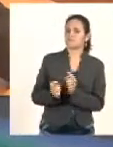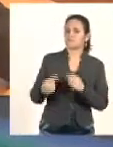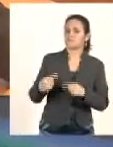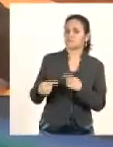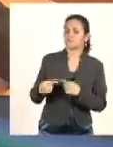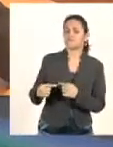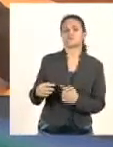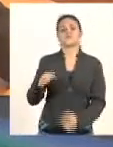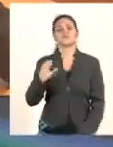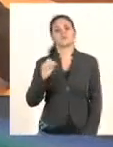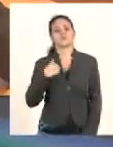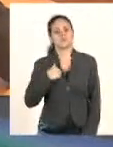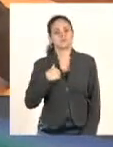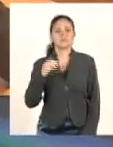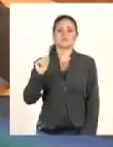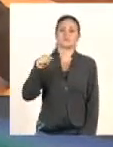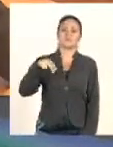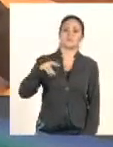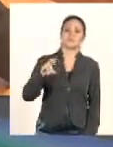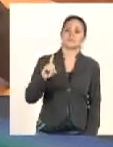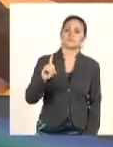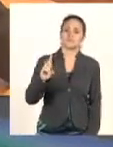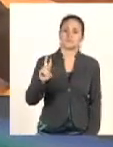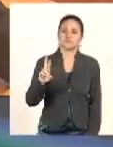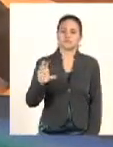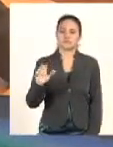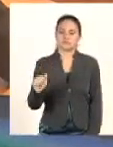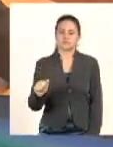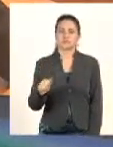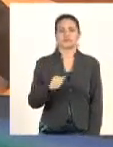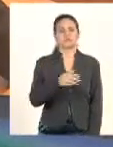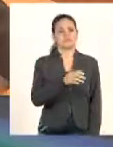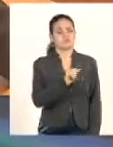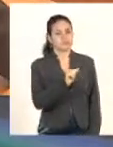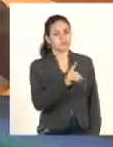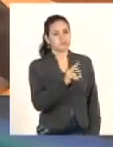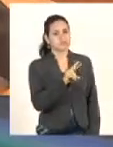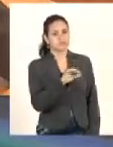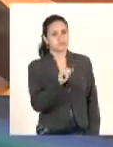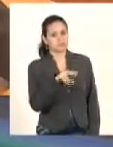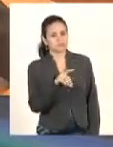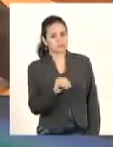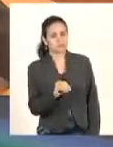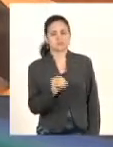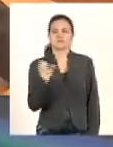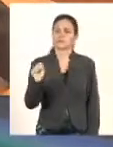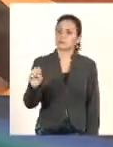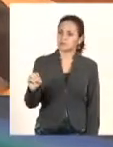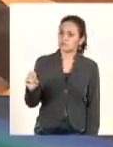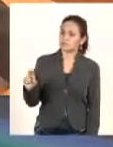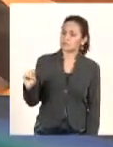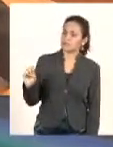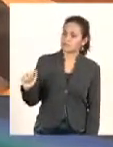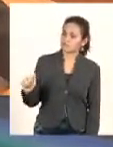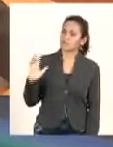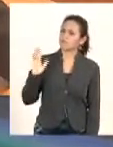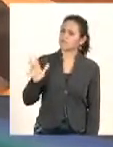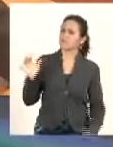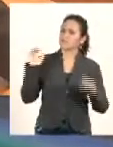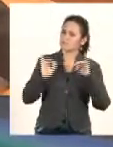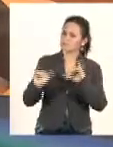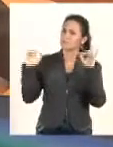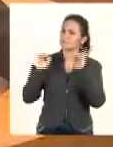deputado Souza, tanto falamos já. Enquanto isso, o governo pouco mostrou